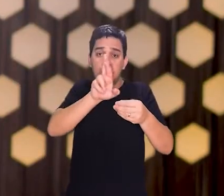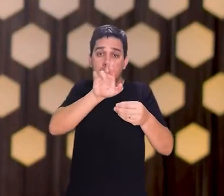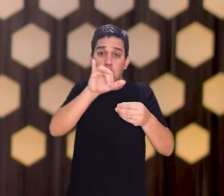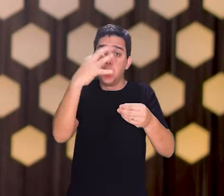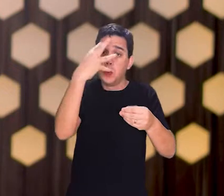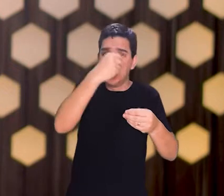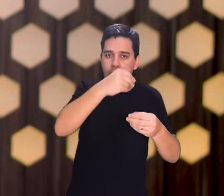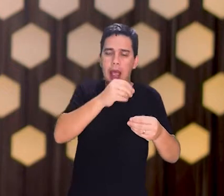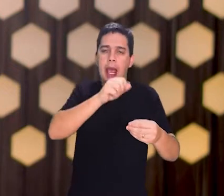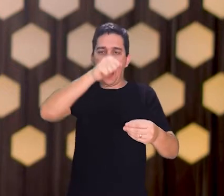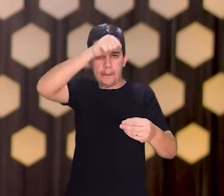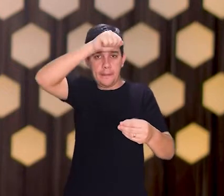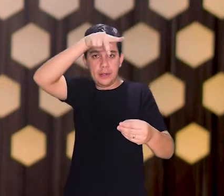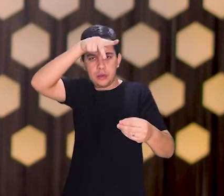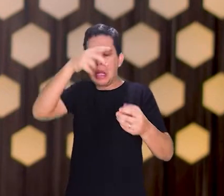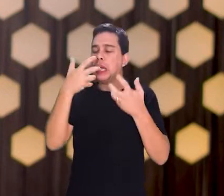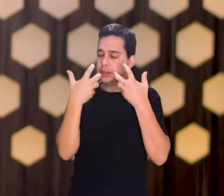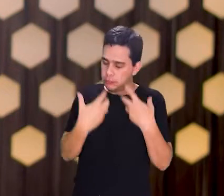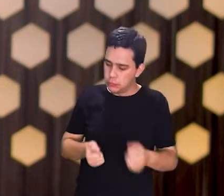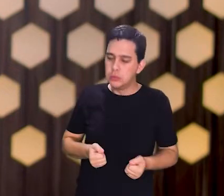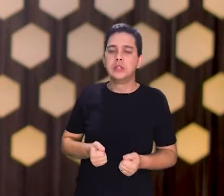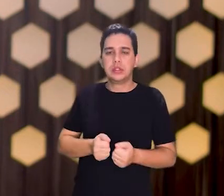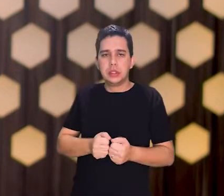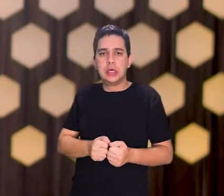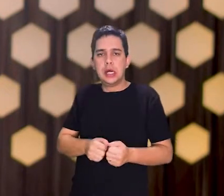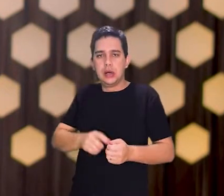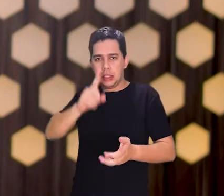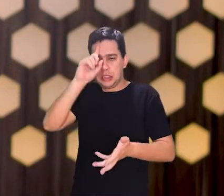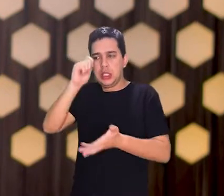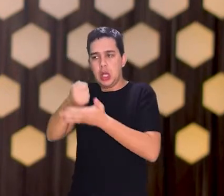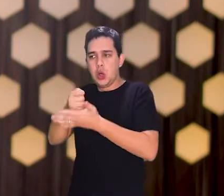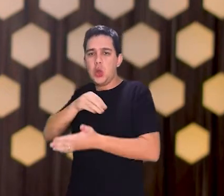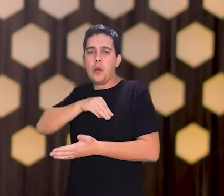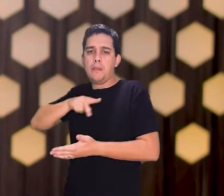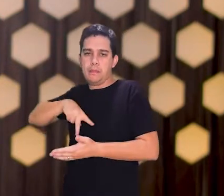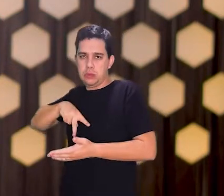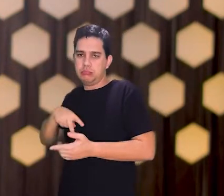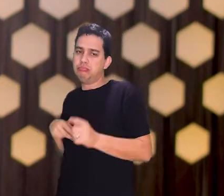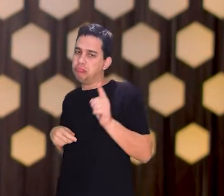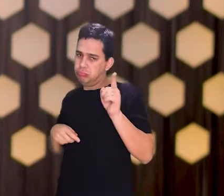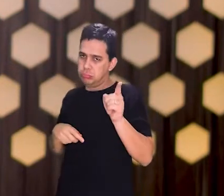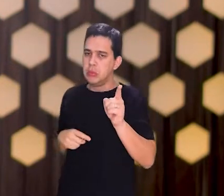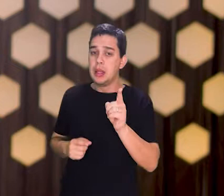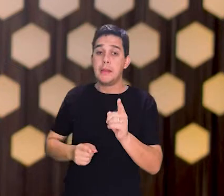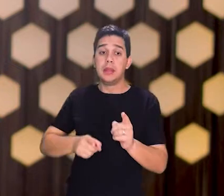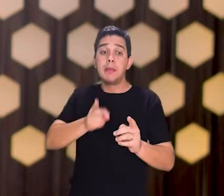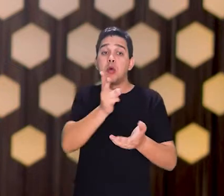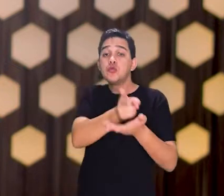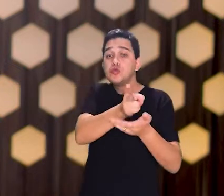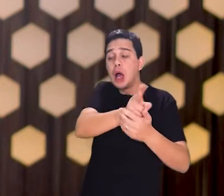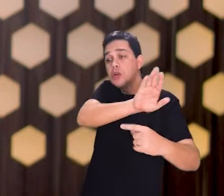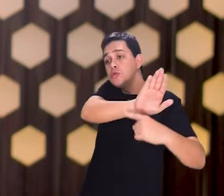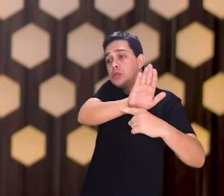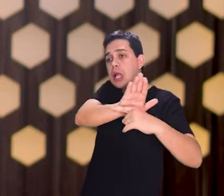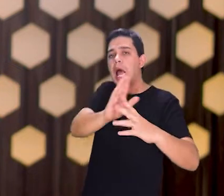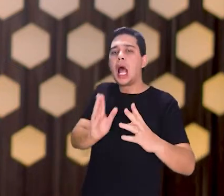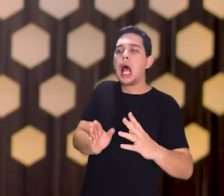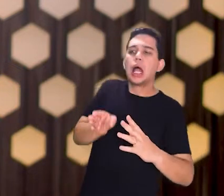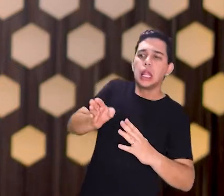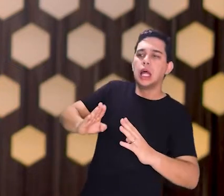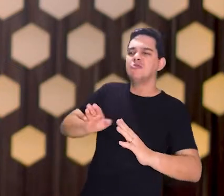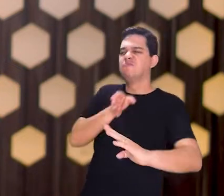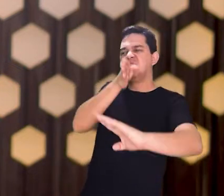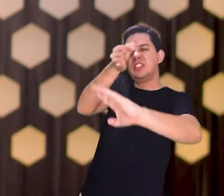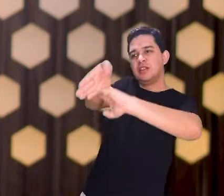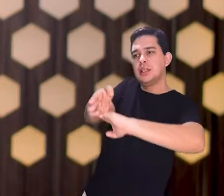do Ministério Público do Estado do Rio de Janeiro e prorrogou por 1 ano a intervenção municipal no Hospital Regional Darcy Vargas.